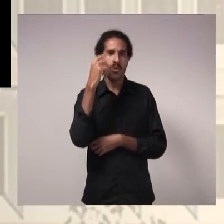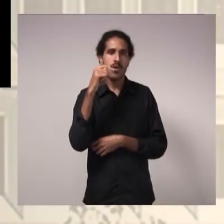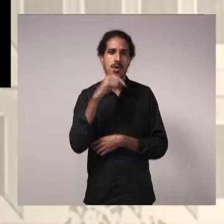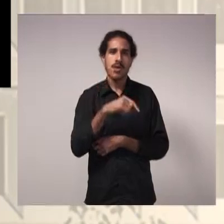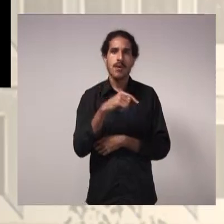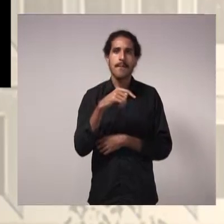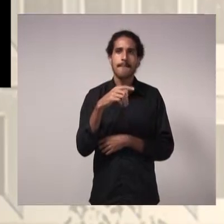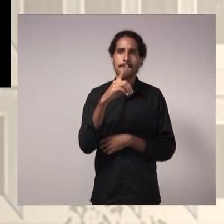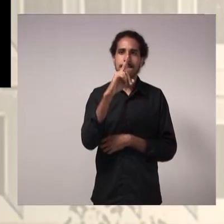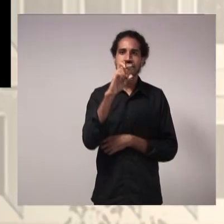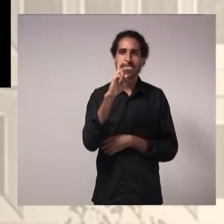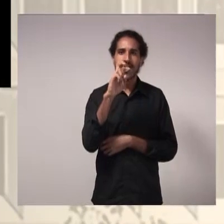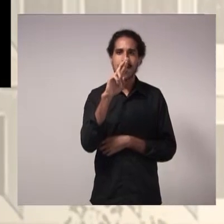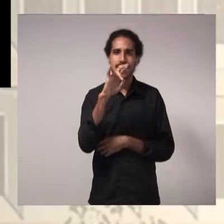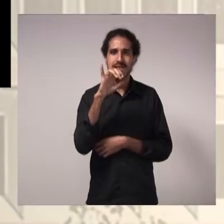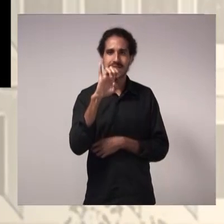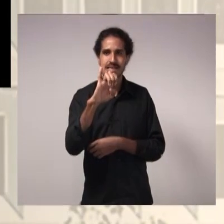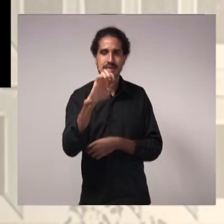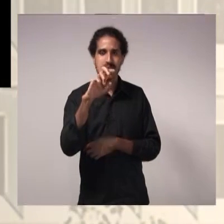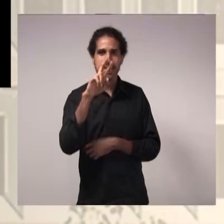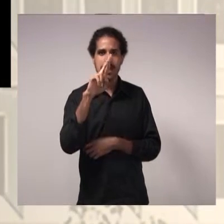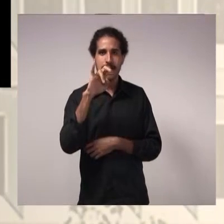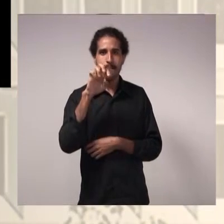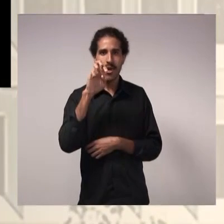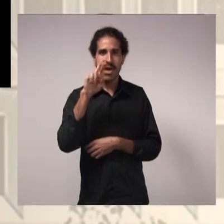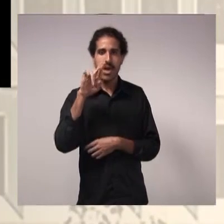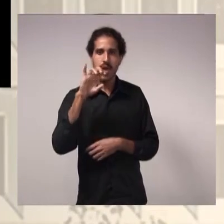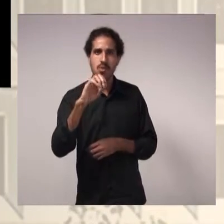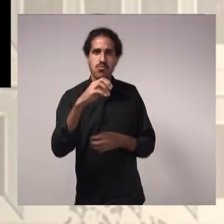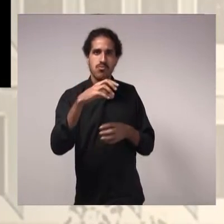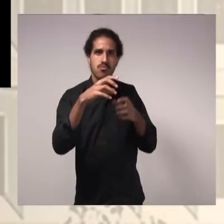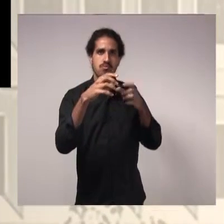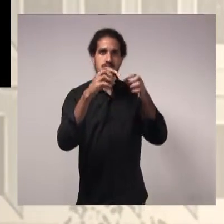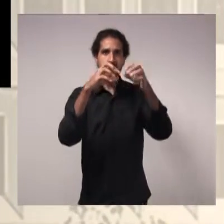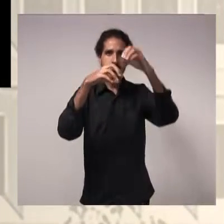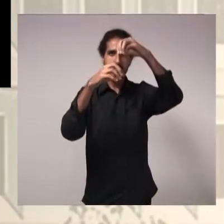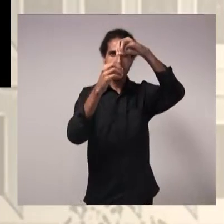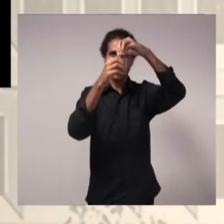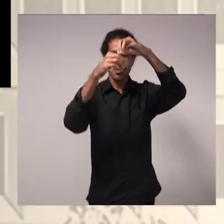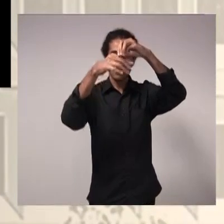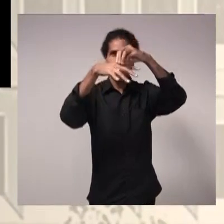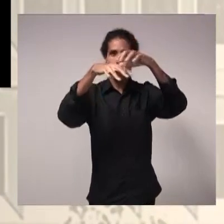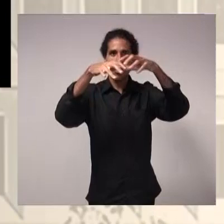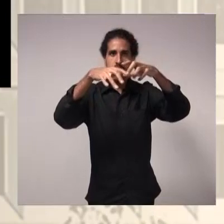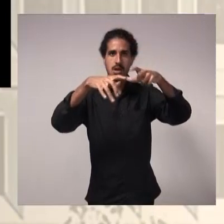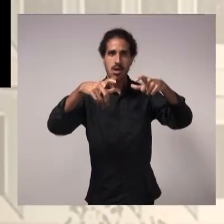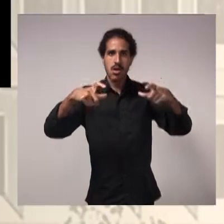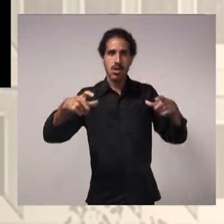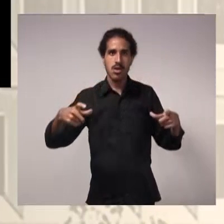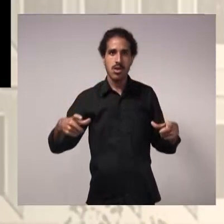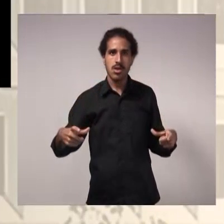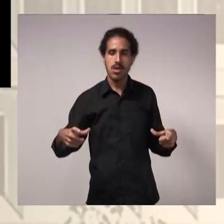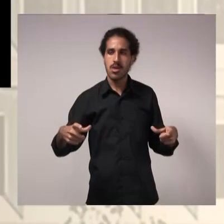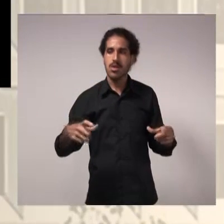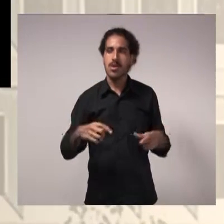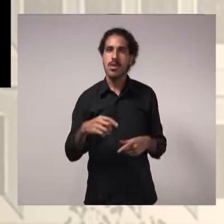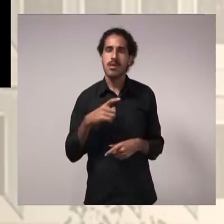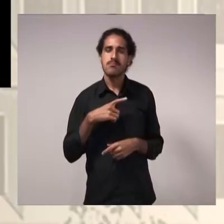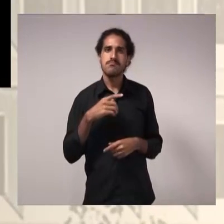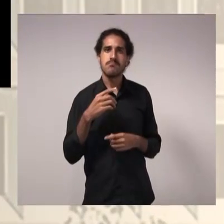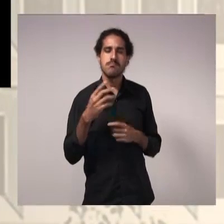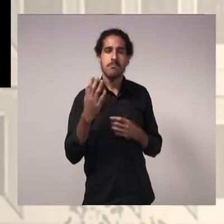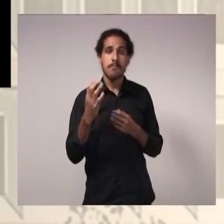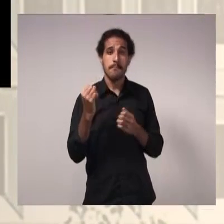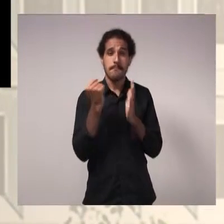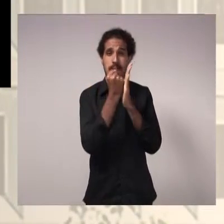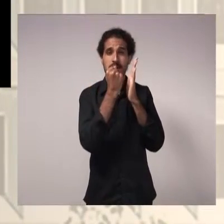e observem aí a cúpula, que é a cúpula e que tem o impacto visual principal do